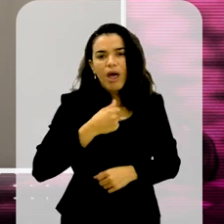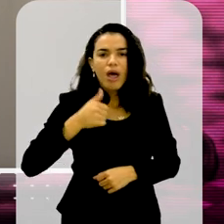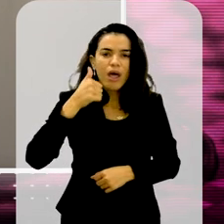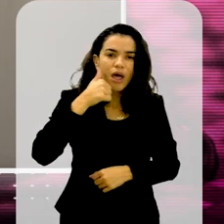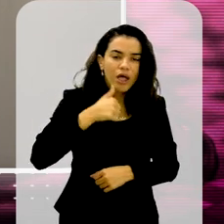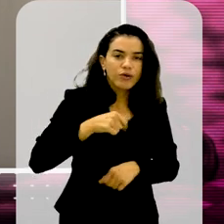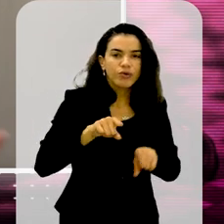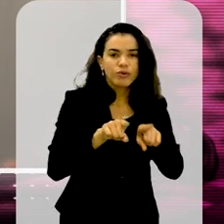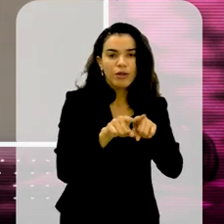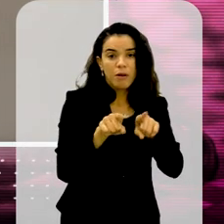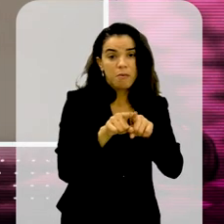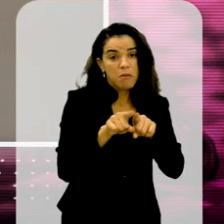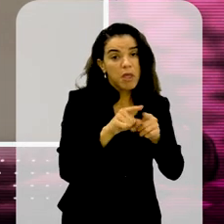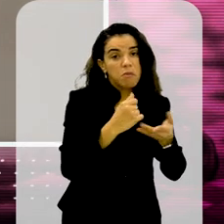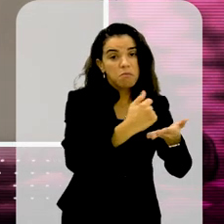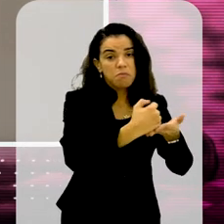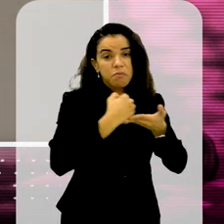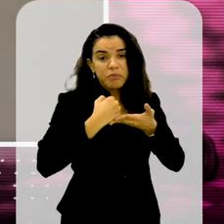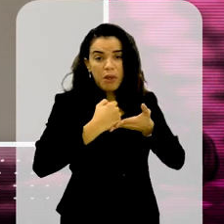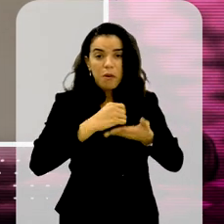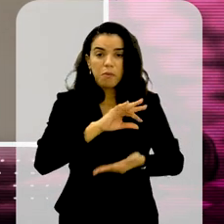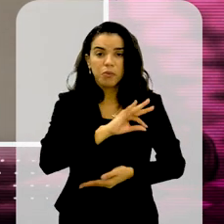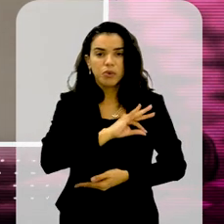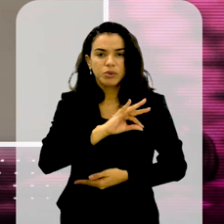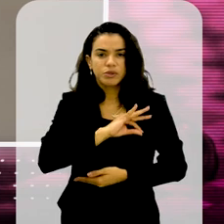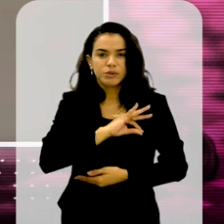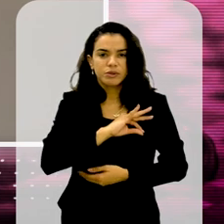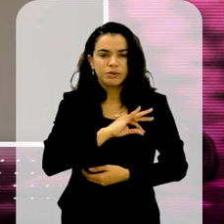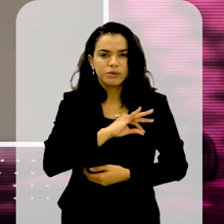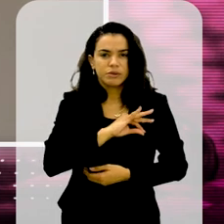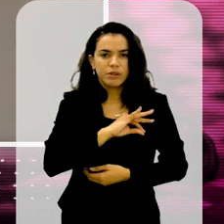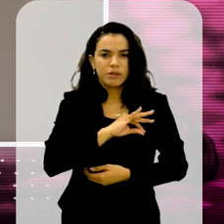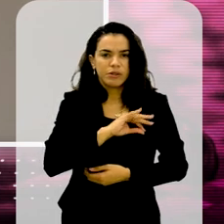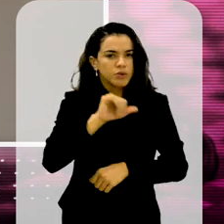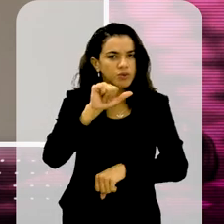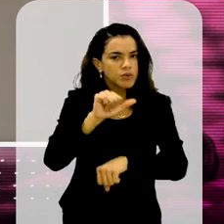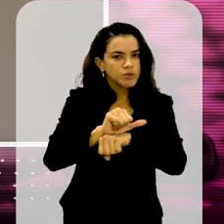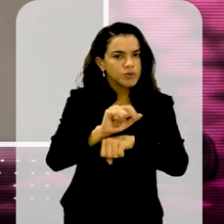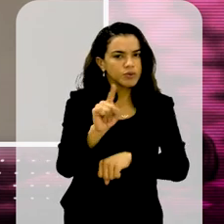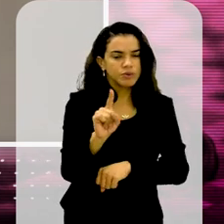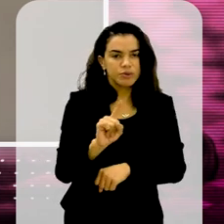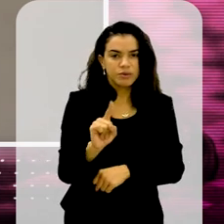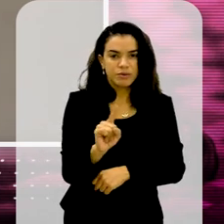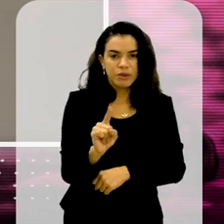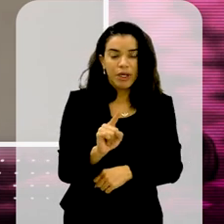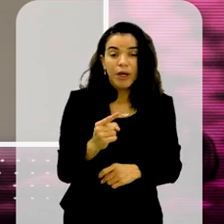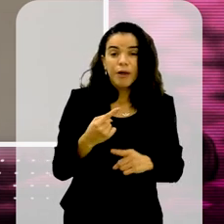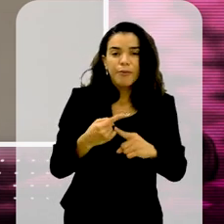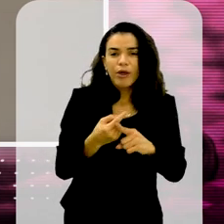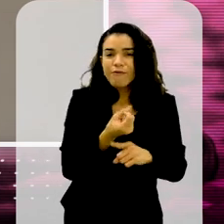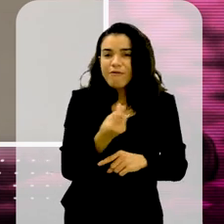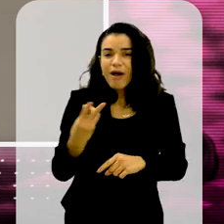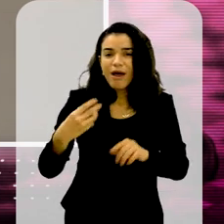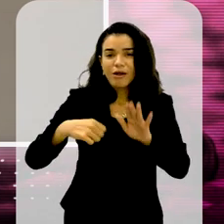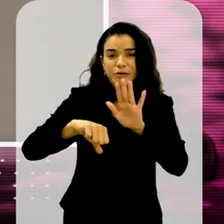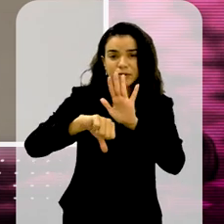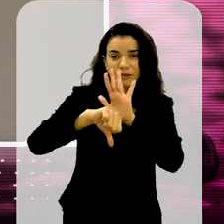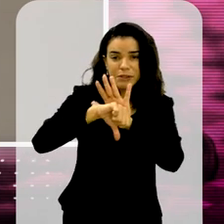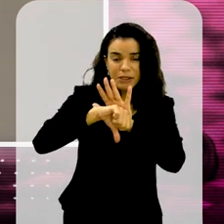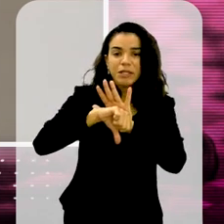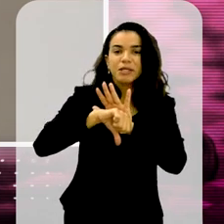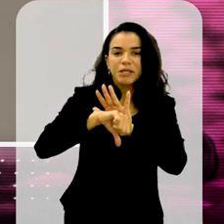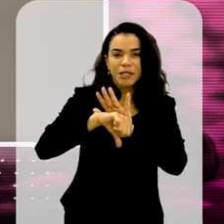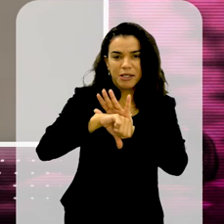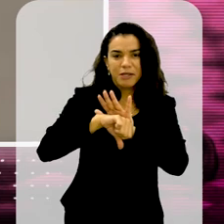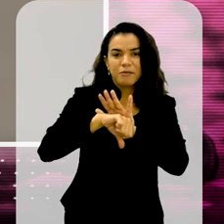ou advogada, o socorro da polícia também. Vá atrás, não pare, porque existem muitos crimes